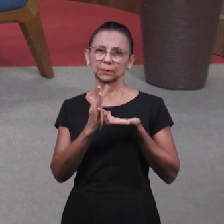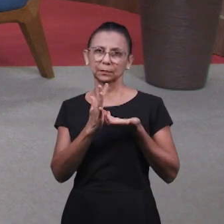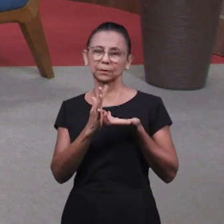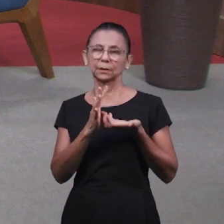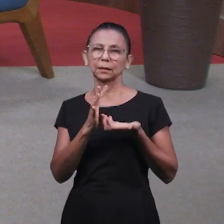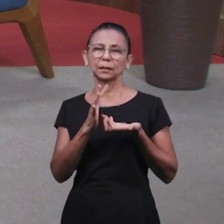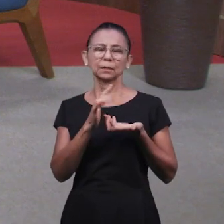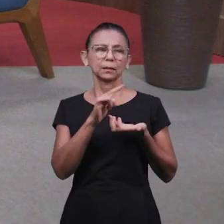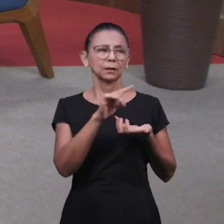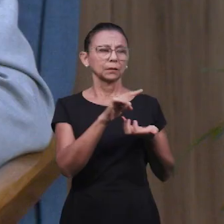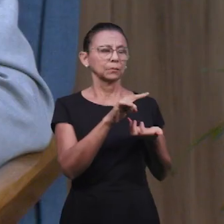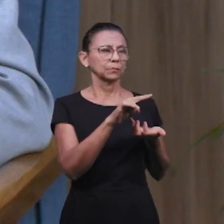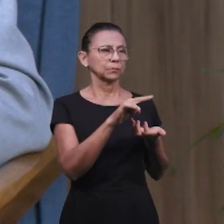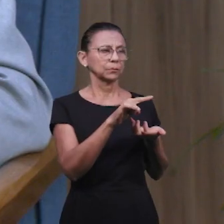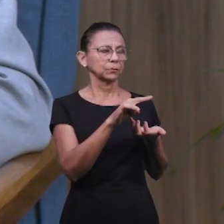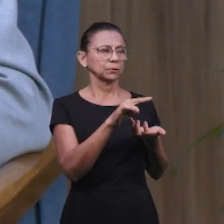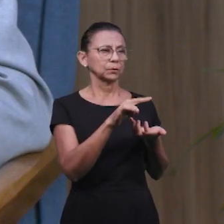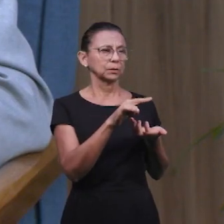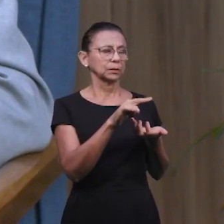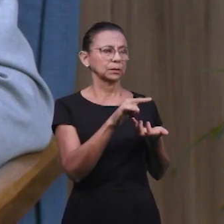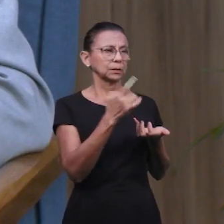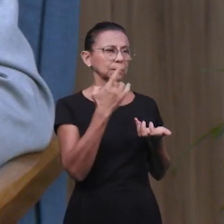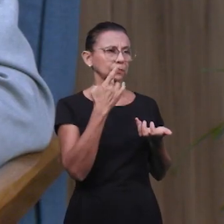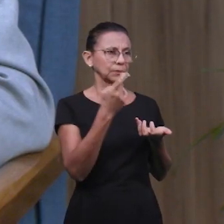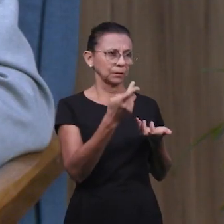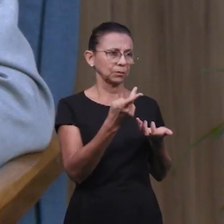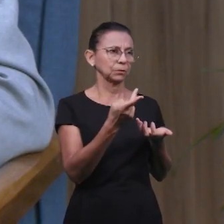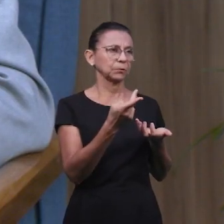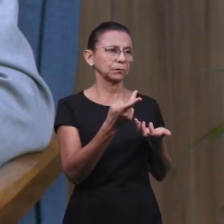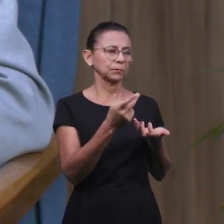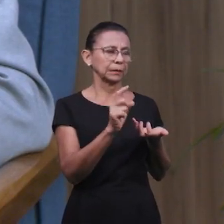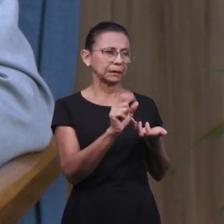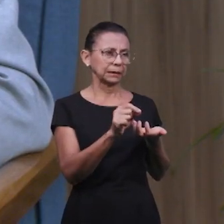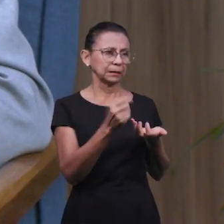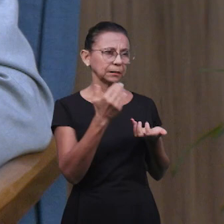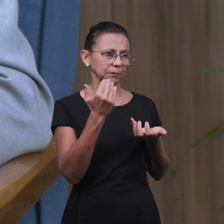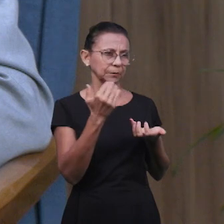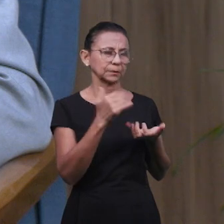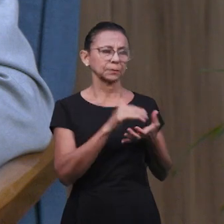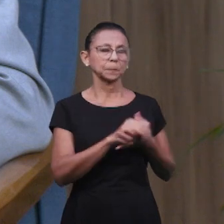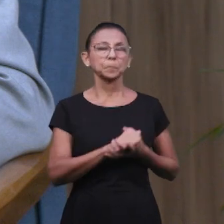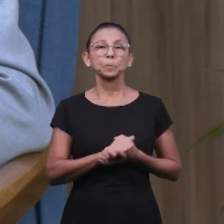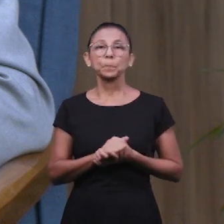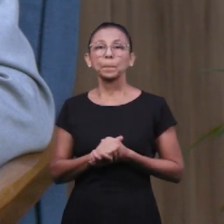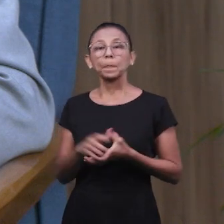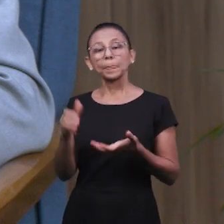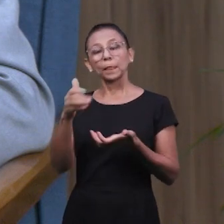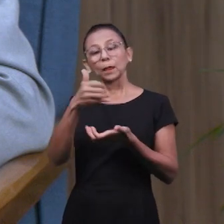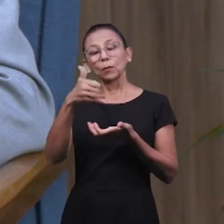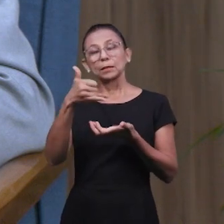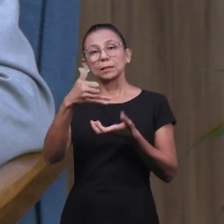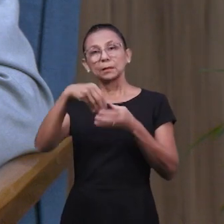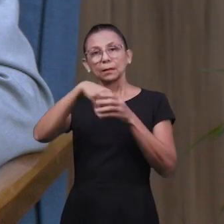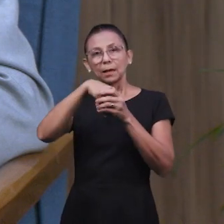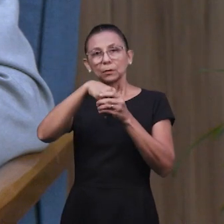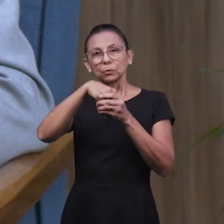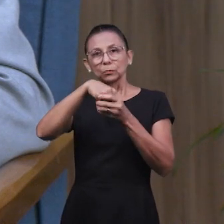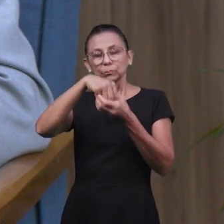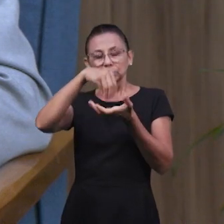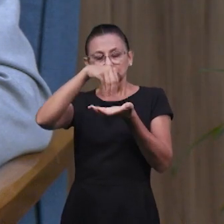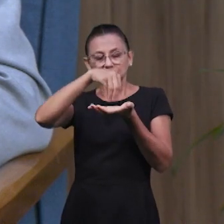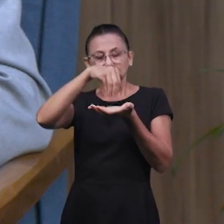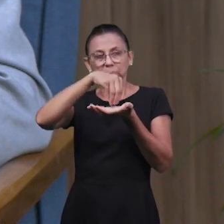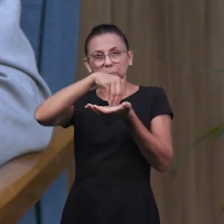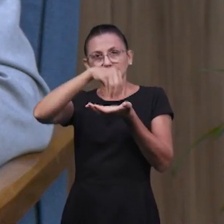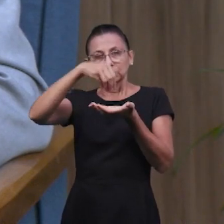um aspecto na candeia, que você tocou nisso, né, falando aqui agora no programa, é que o azeite